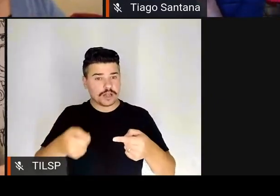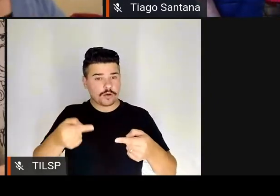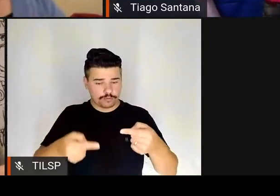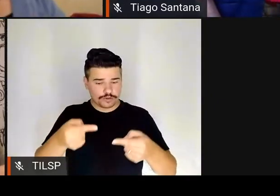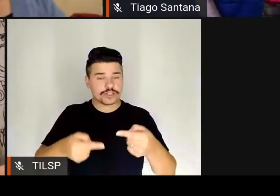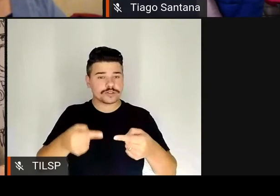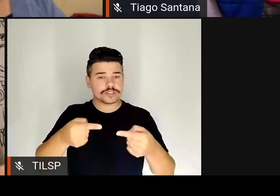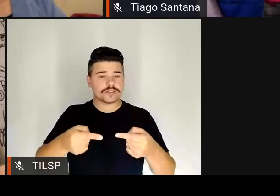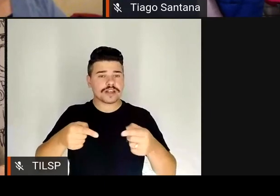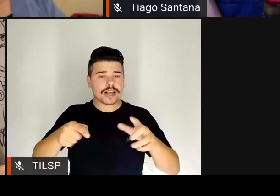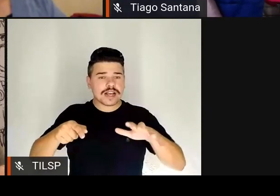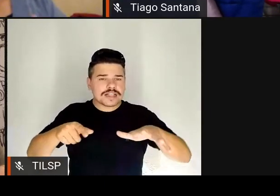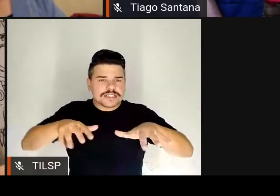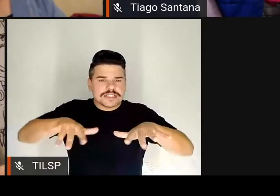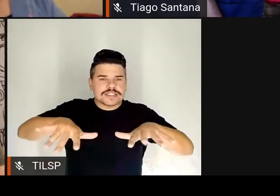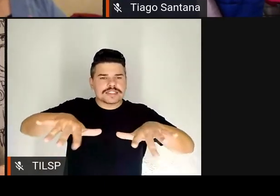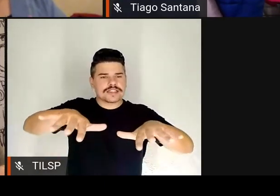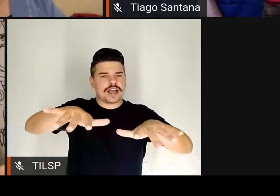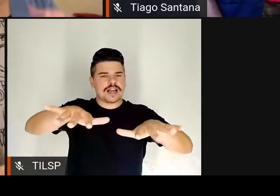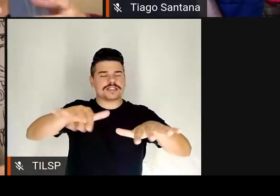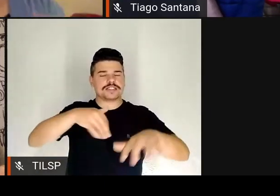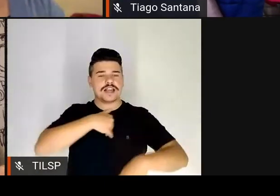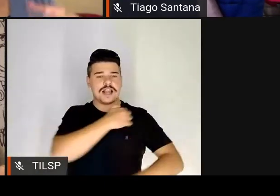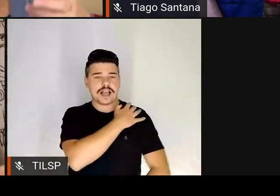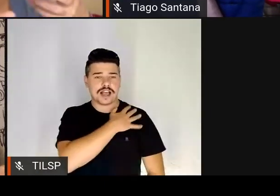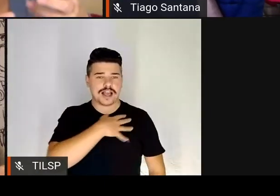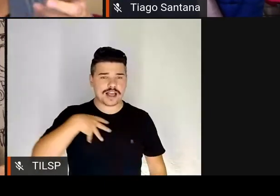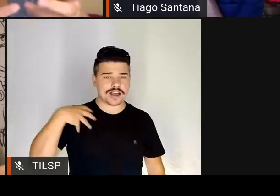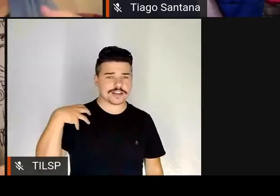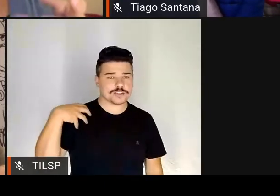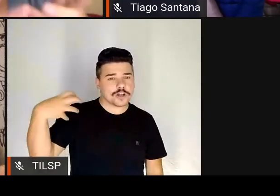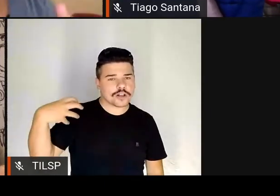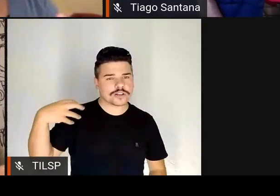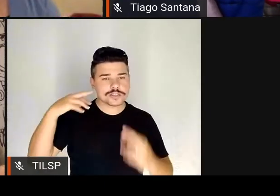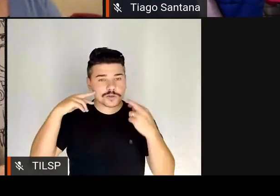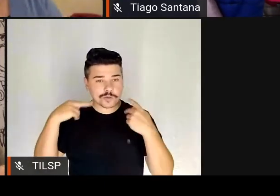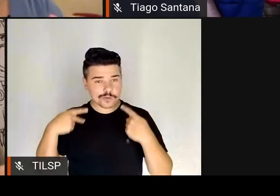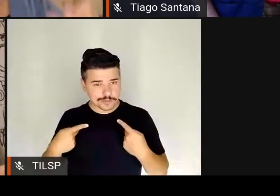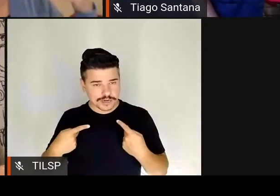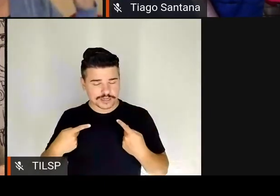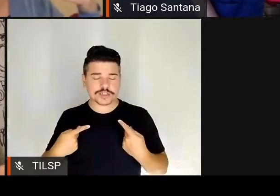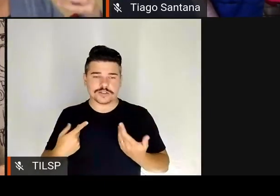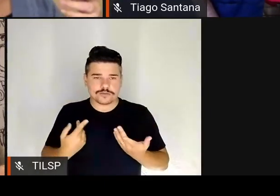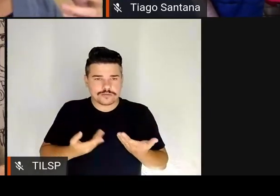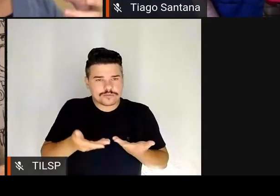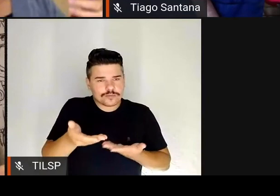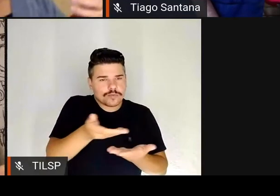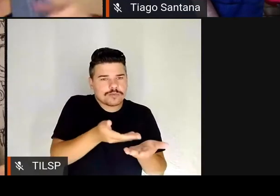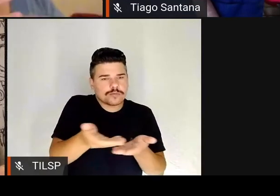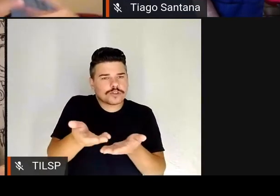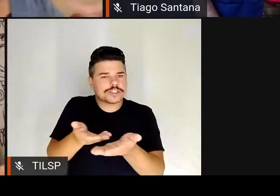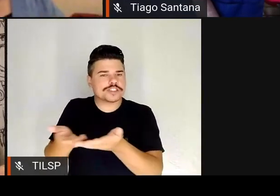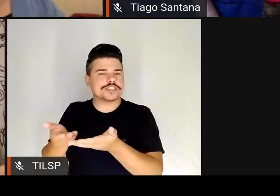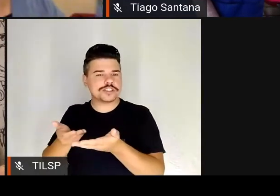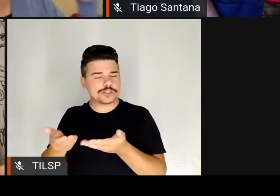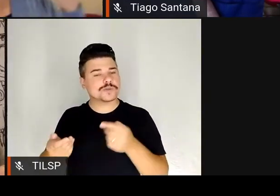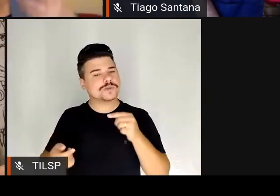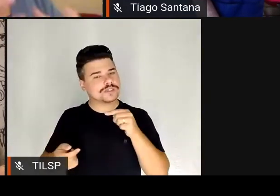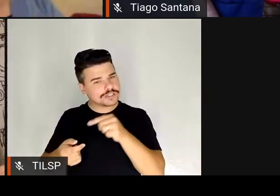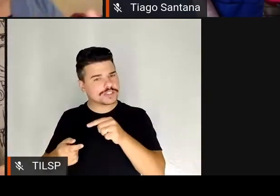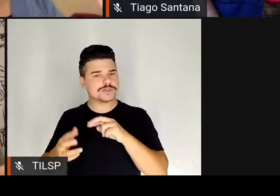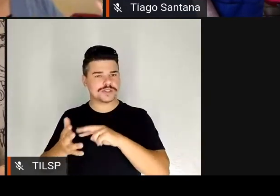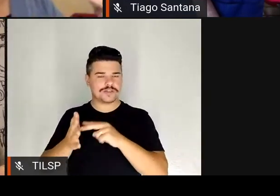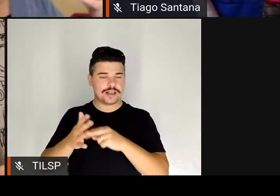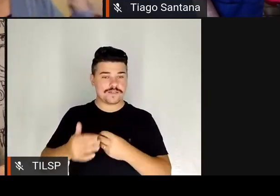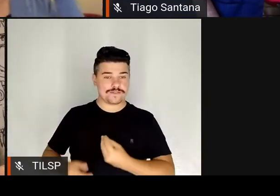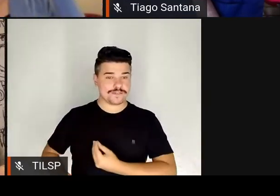né, lá do Aristóteles, o ser humano como um ser, um animal político, né, então essa é o político do, da